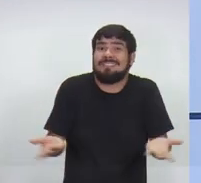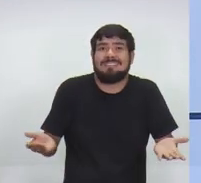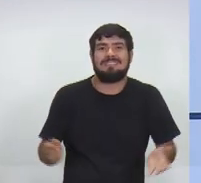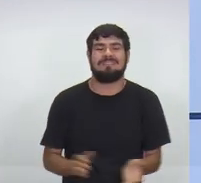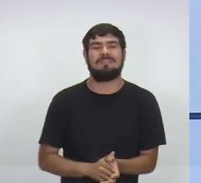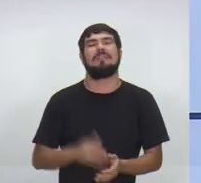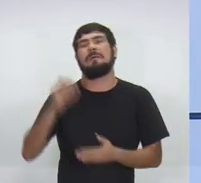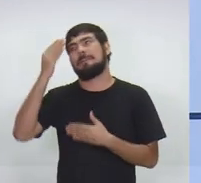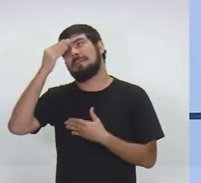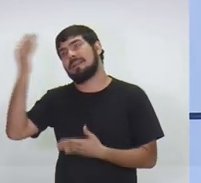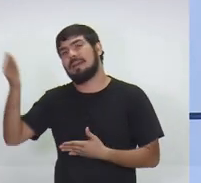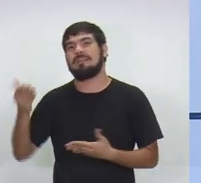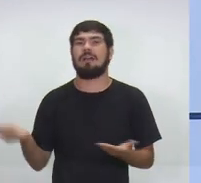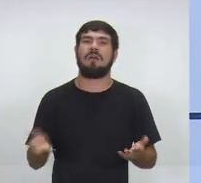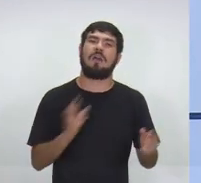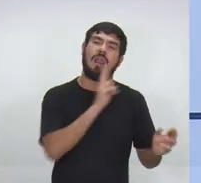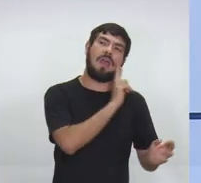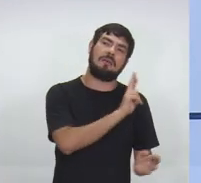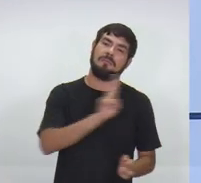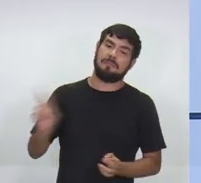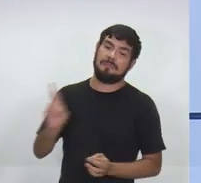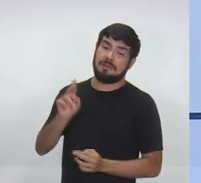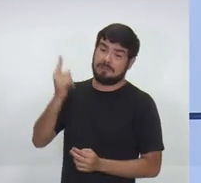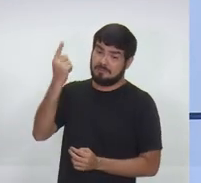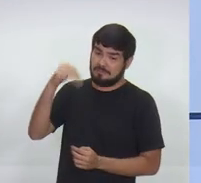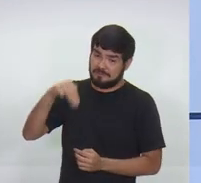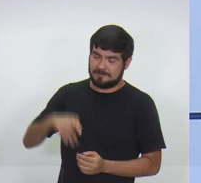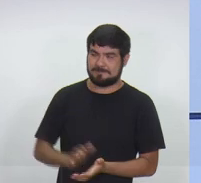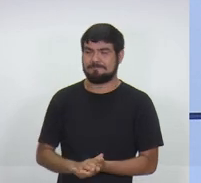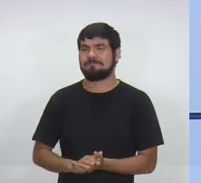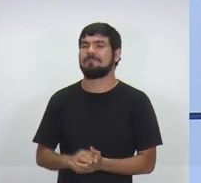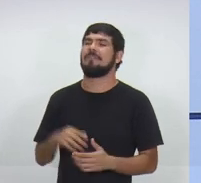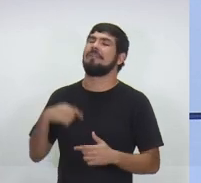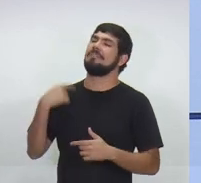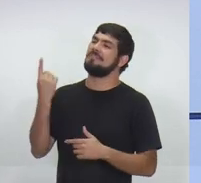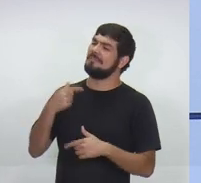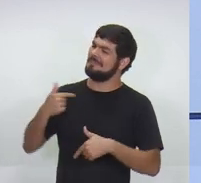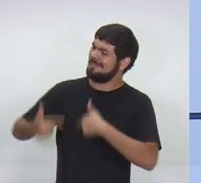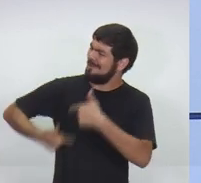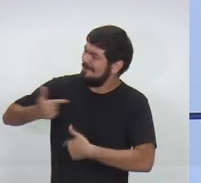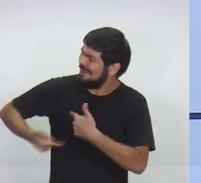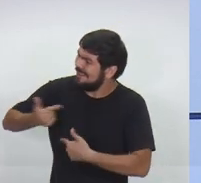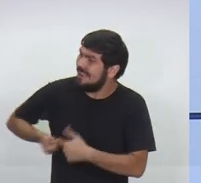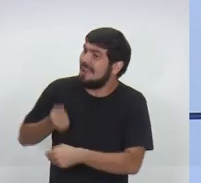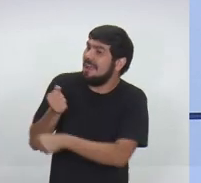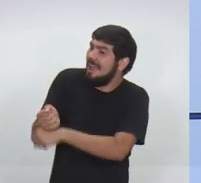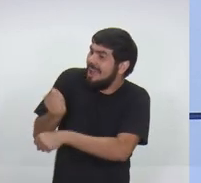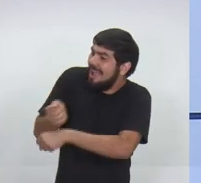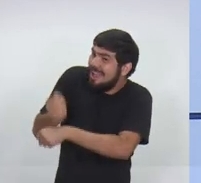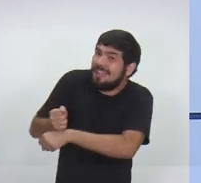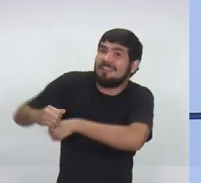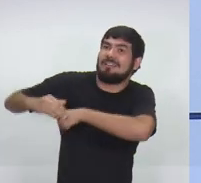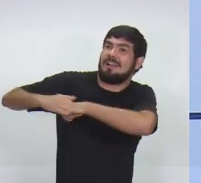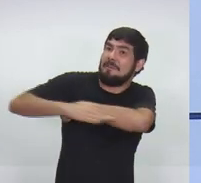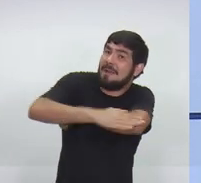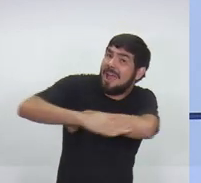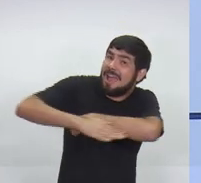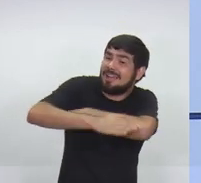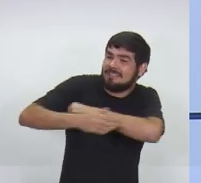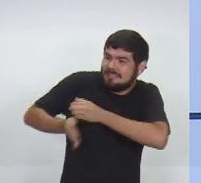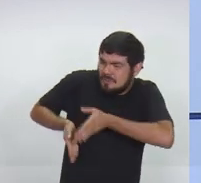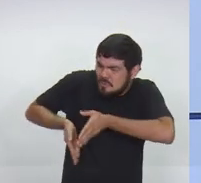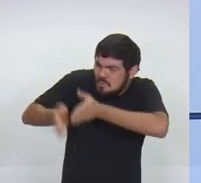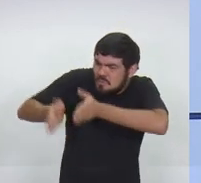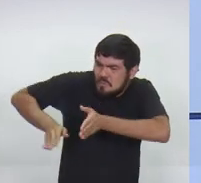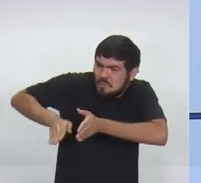candidato agora a gente vai para a réplica de um minuto vamos trabalhar fortemente na recuperação de ramais e vicinais na questão da regularização